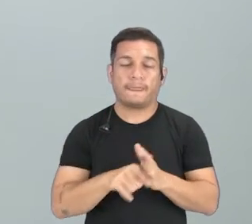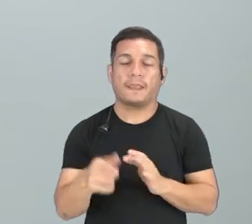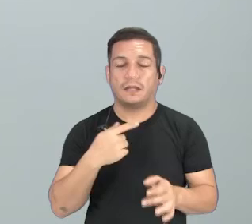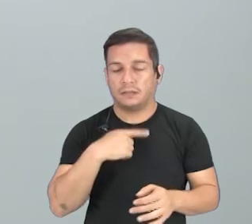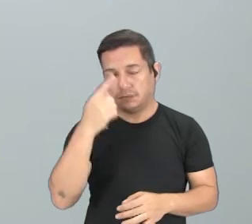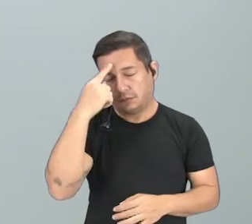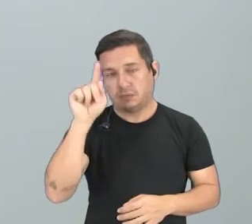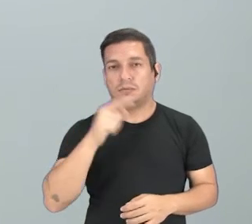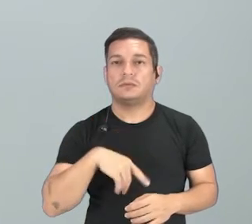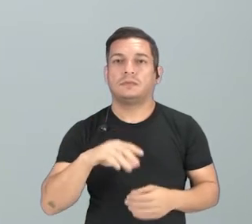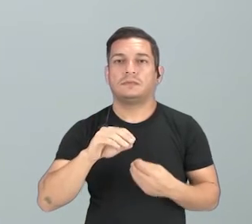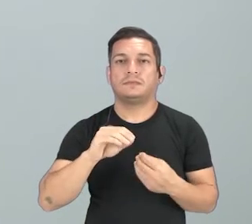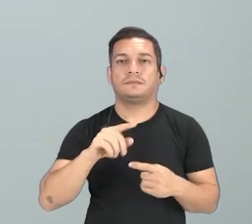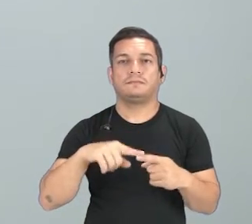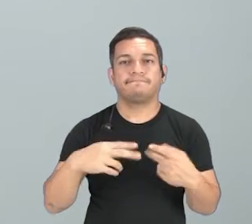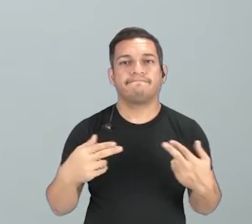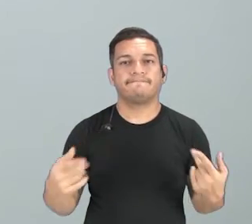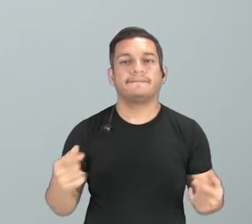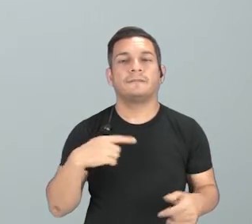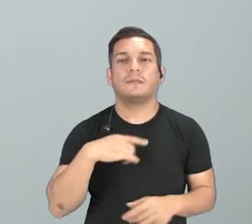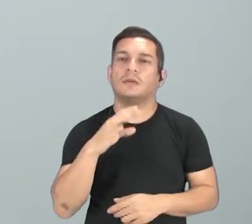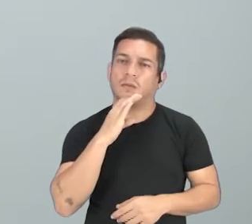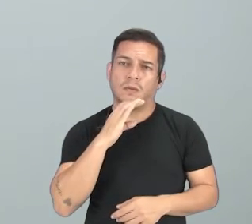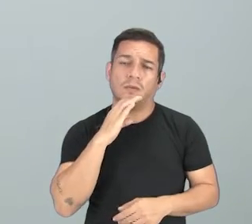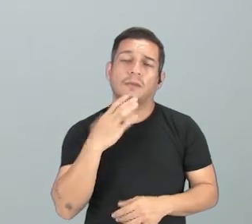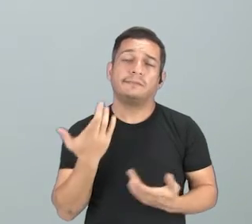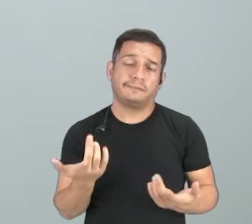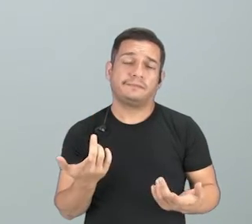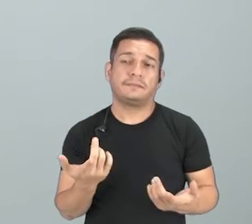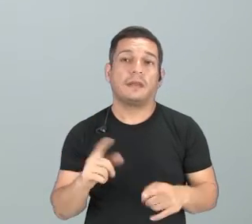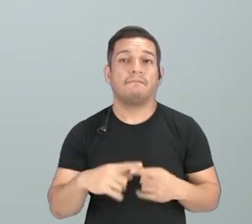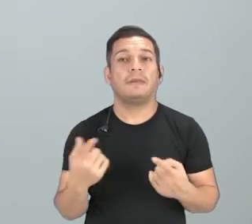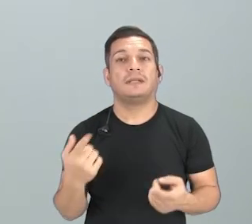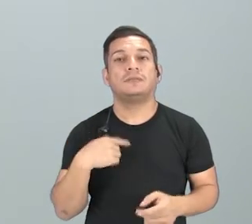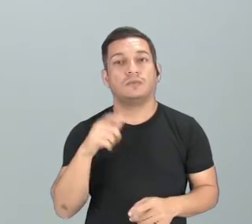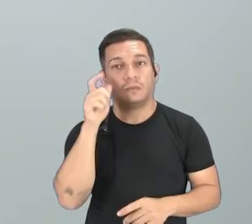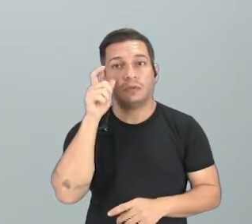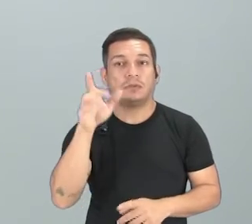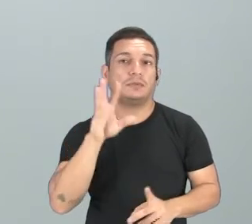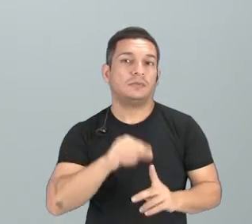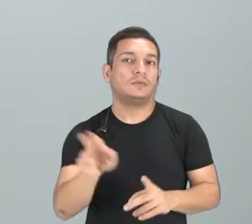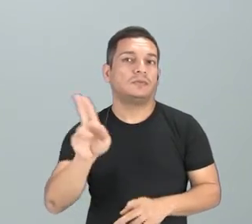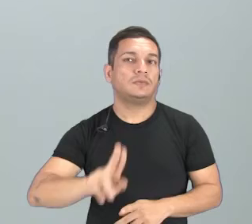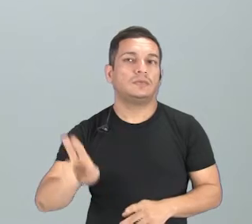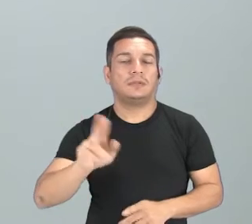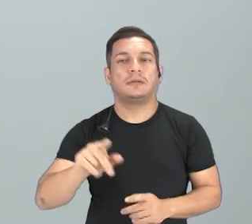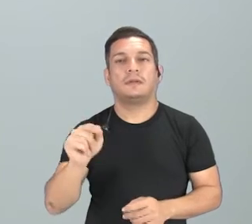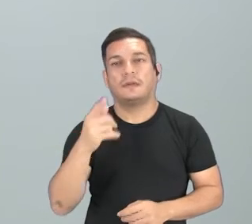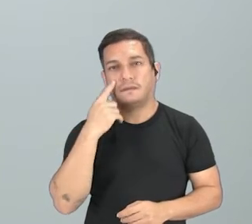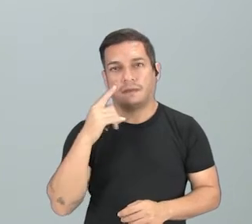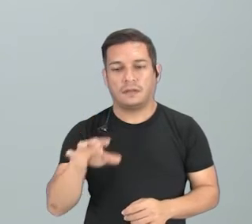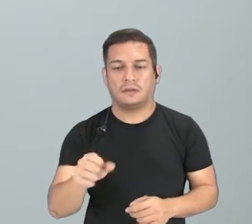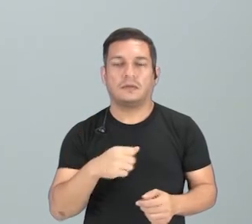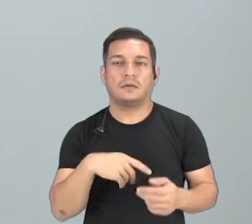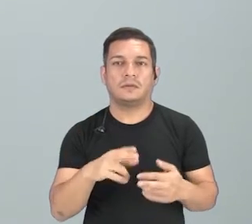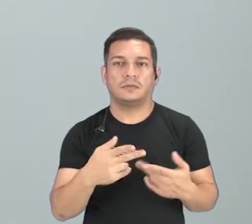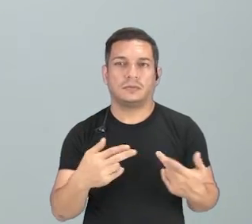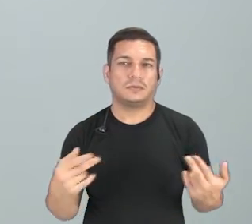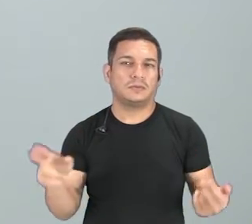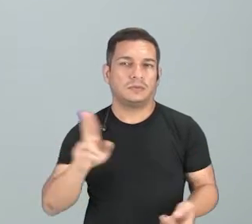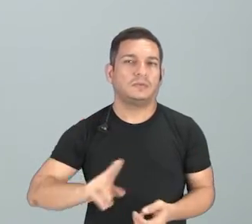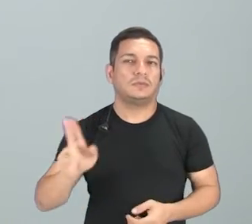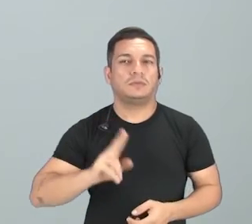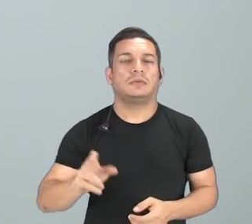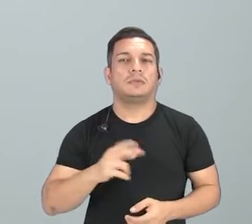alguma forma, ele teria produzido sim aquele conhecimento, só que não com a intenção de usar. Quem pegou a substância para usar de